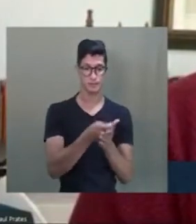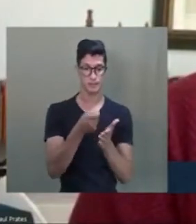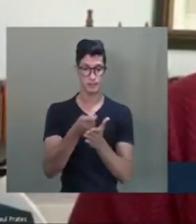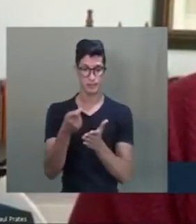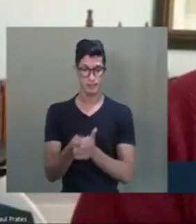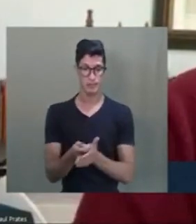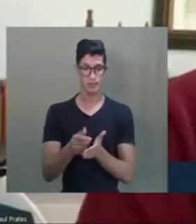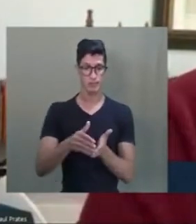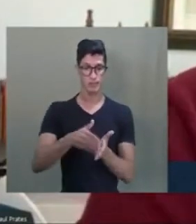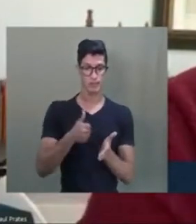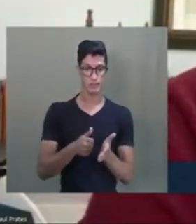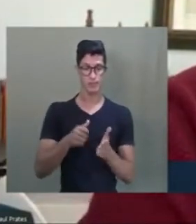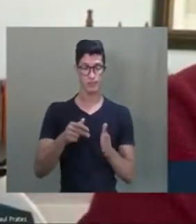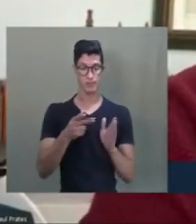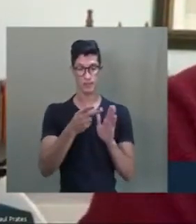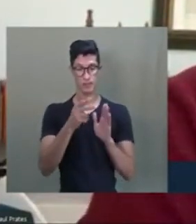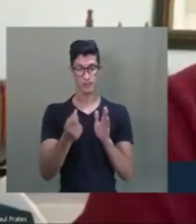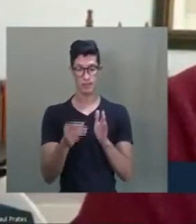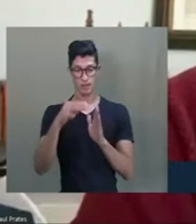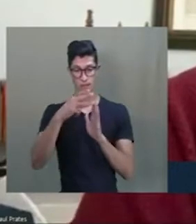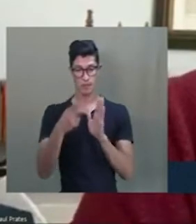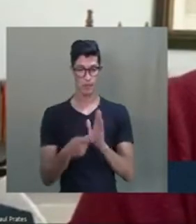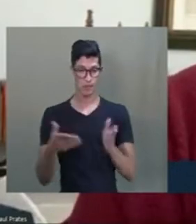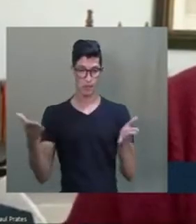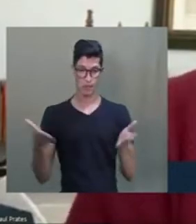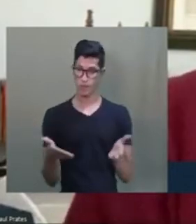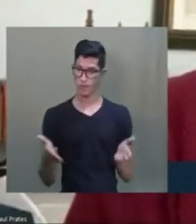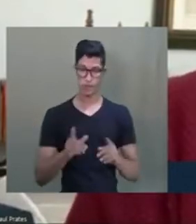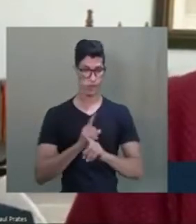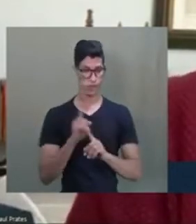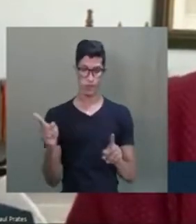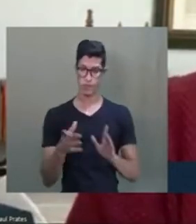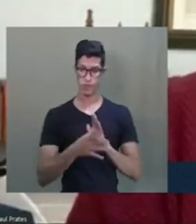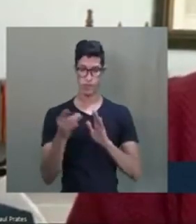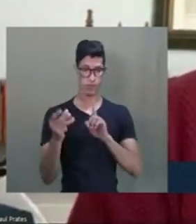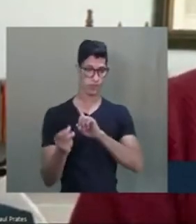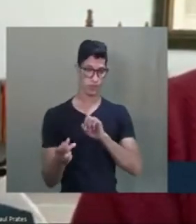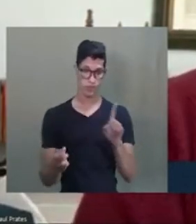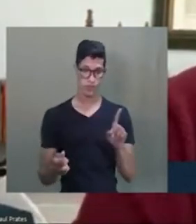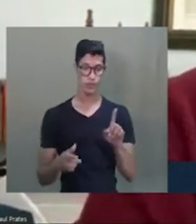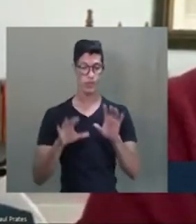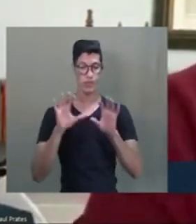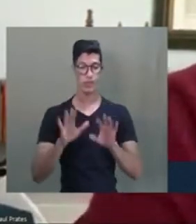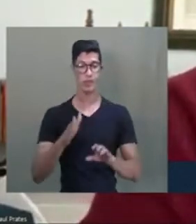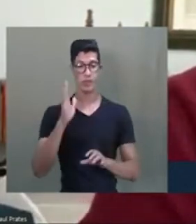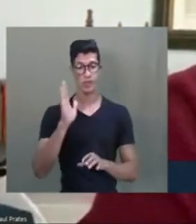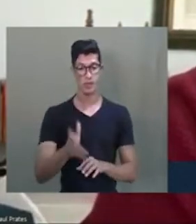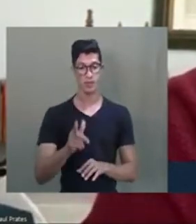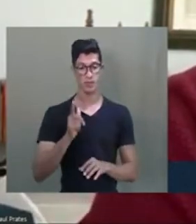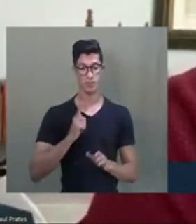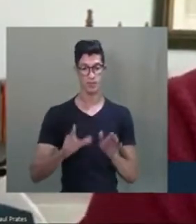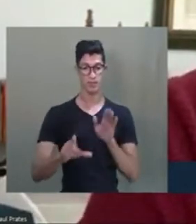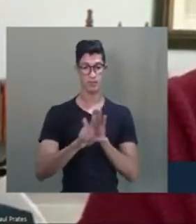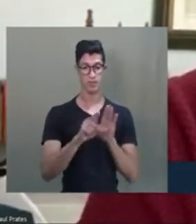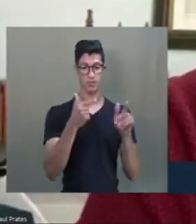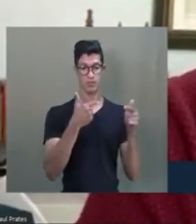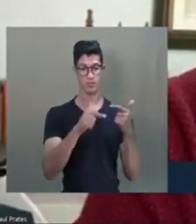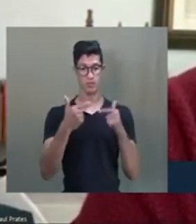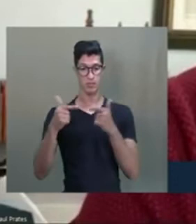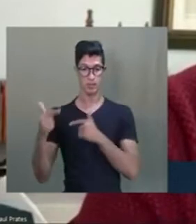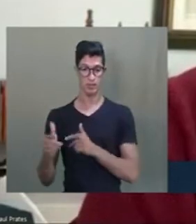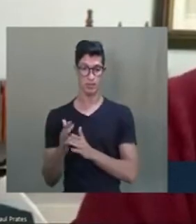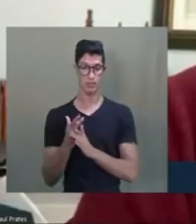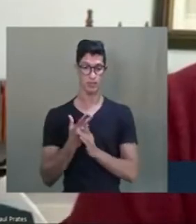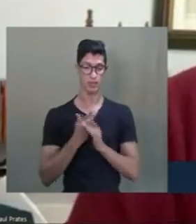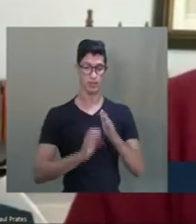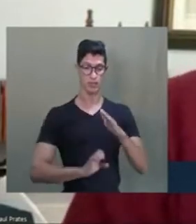de amamentação nesta MP agora, muito menos no destaque. Isso já está na lei trabalhista.